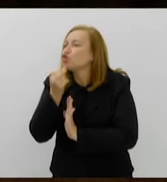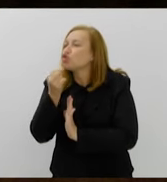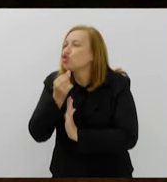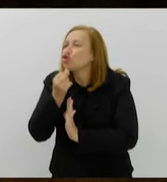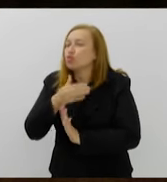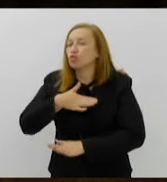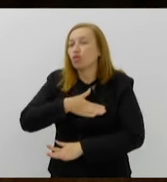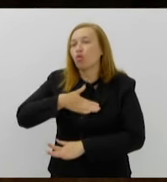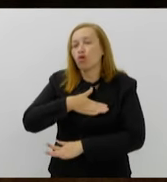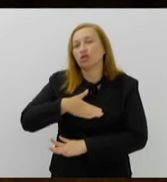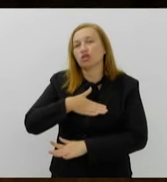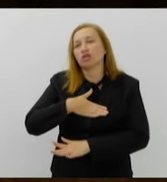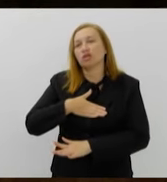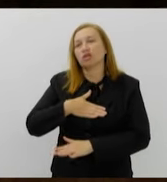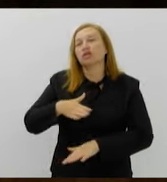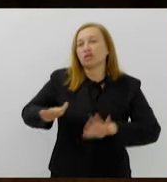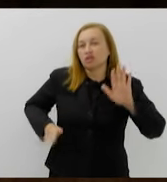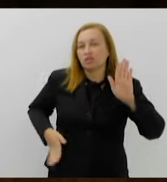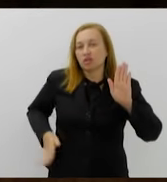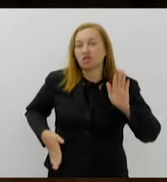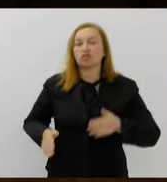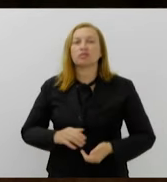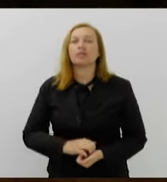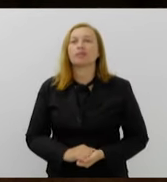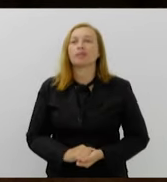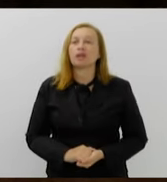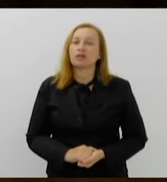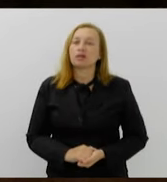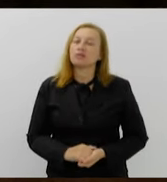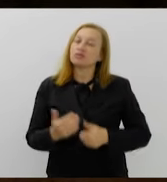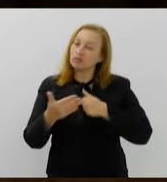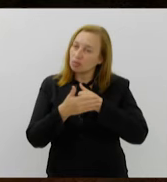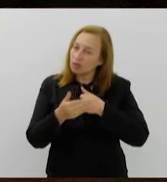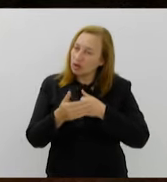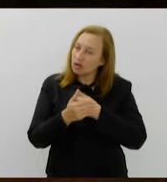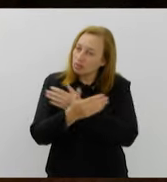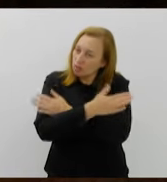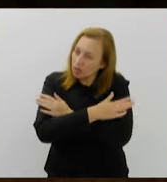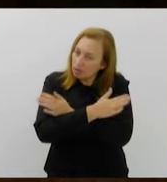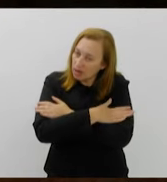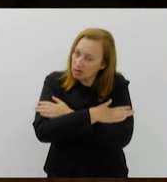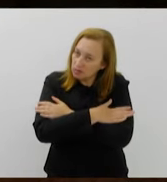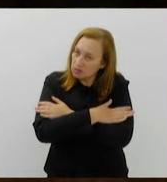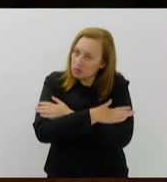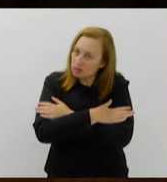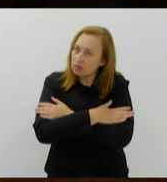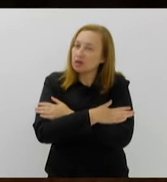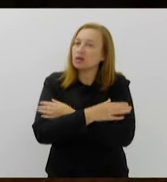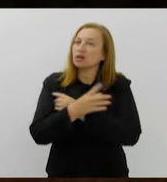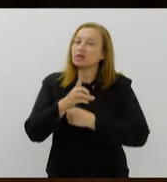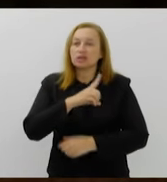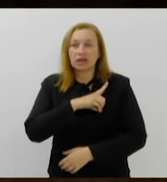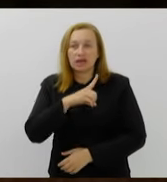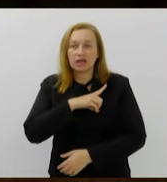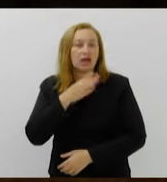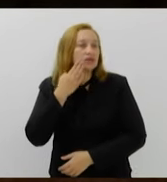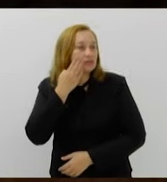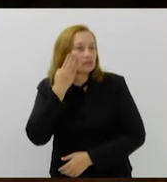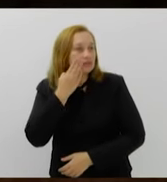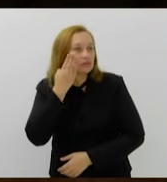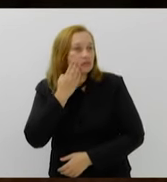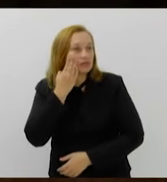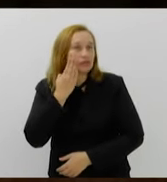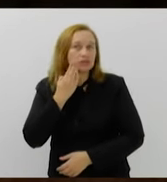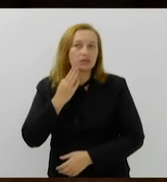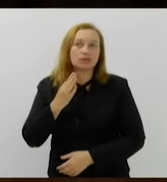bandido então fica aqui o meu desagravo e meu carinho meu abraço afetuoso ao delegado ramagem candidato a prefeitura do